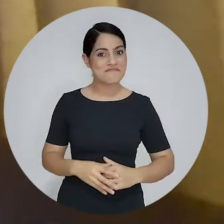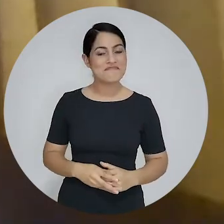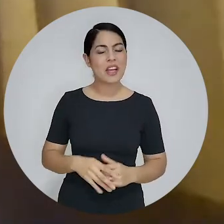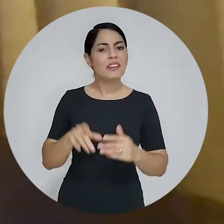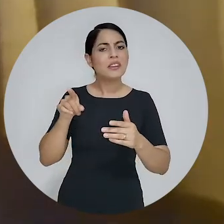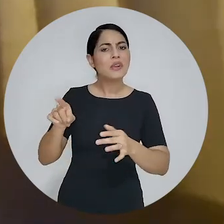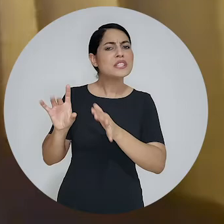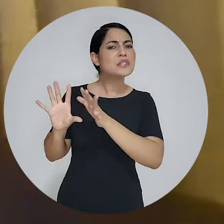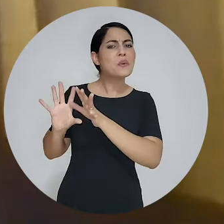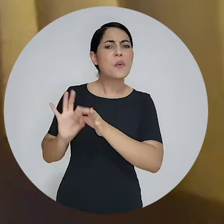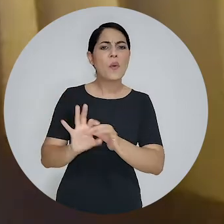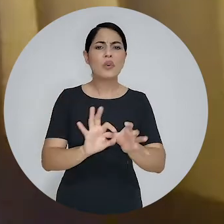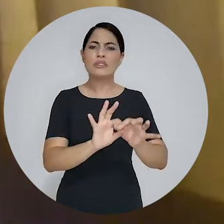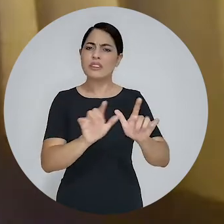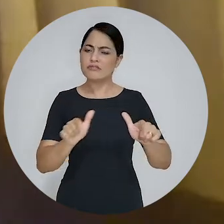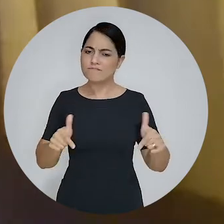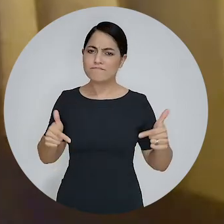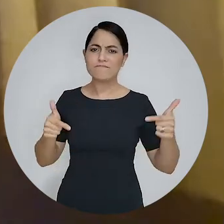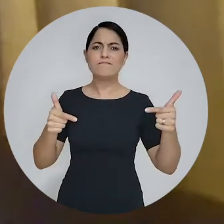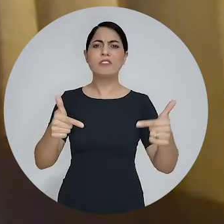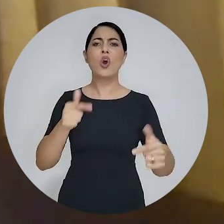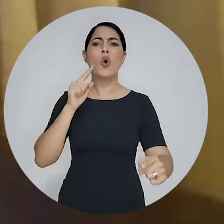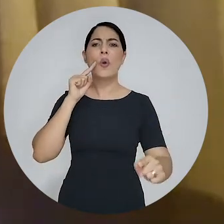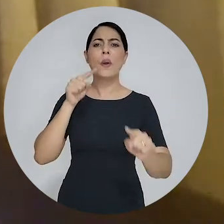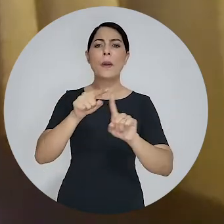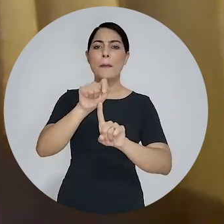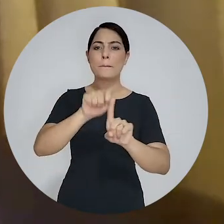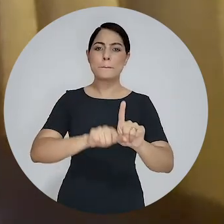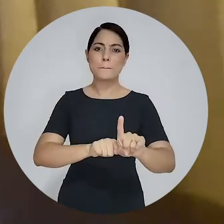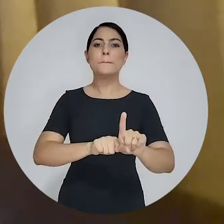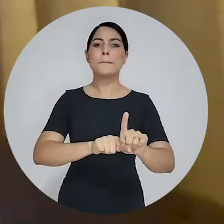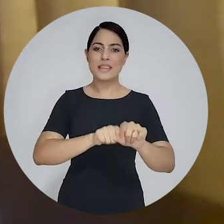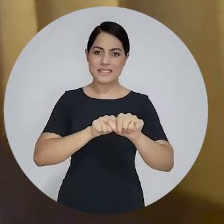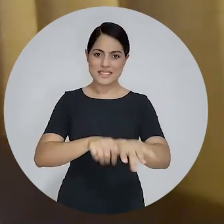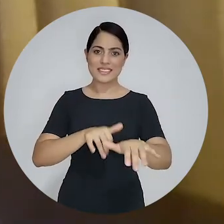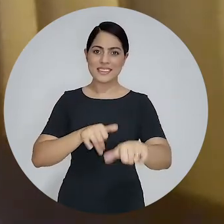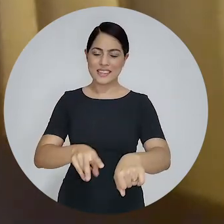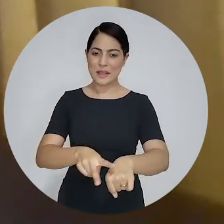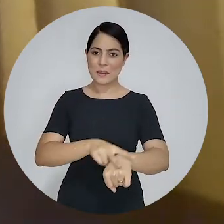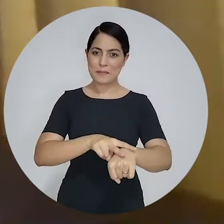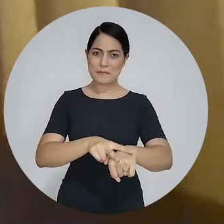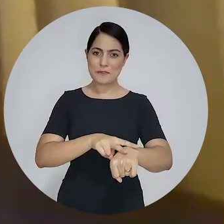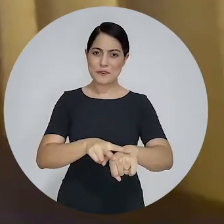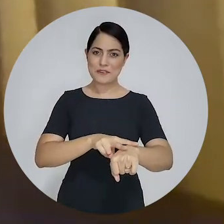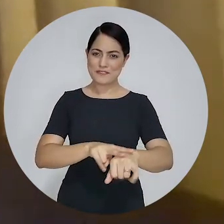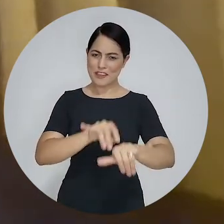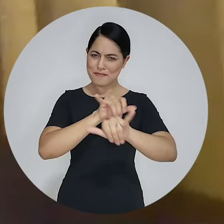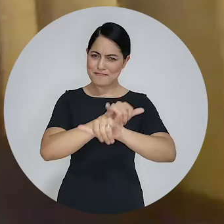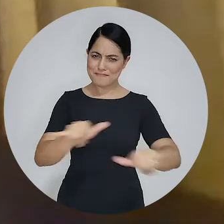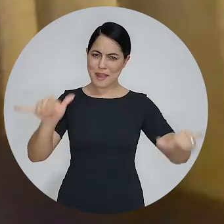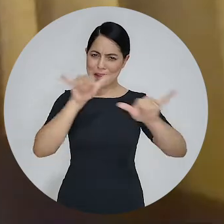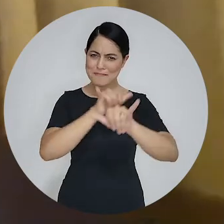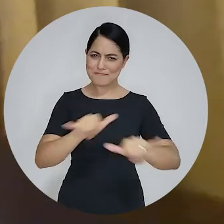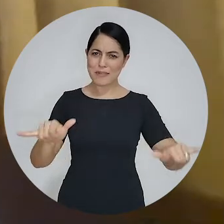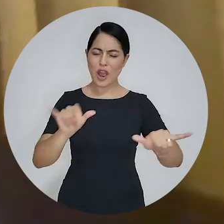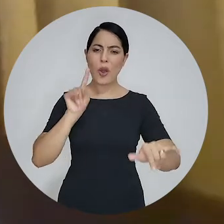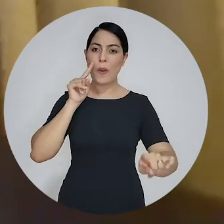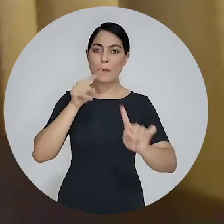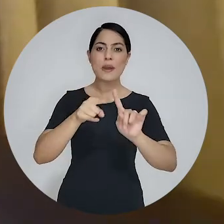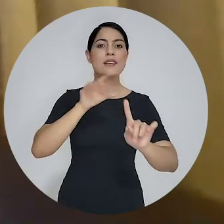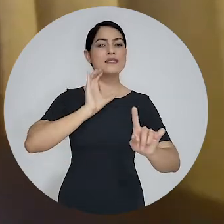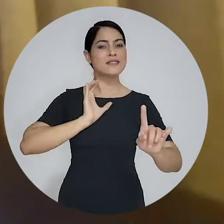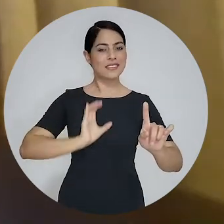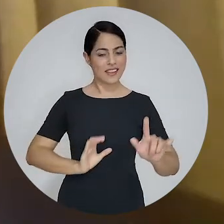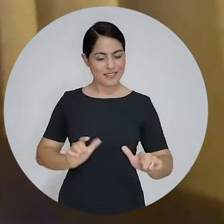como inspiração, para que se possa nascer também neste mês uma campanha de maior incentivo